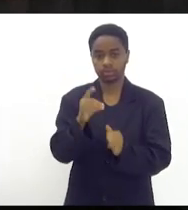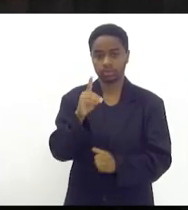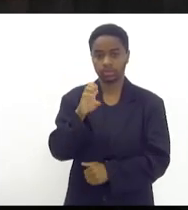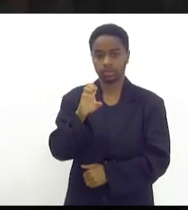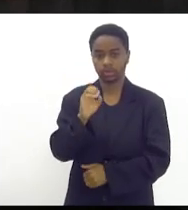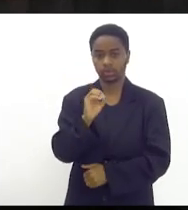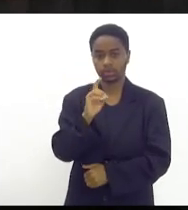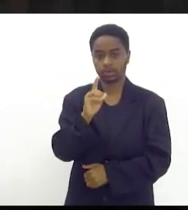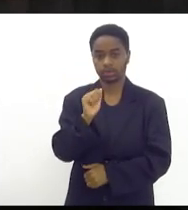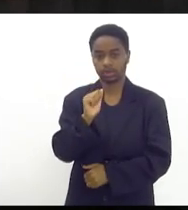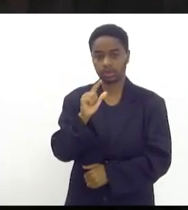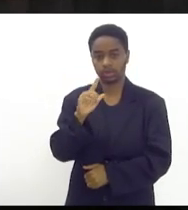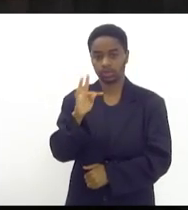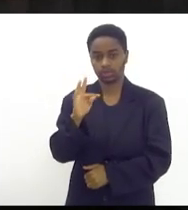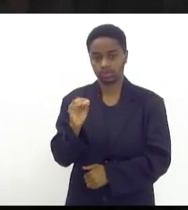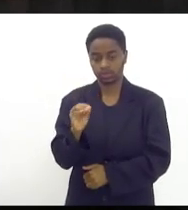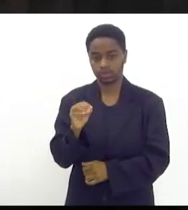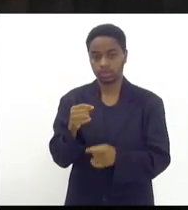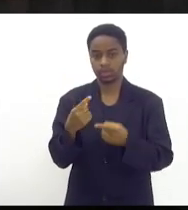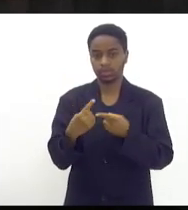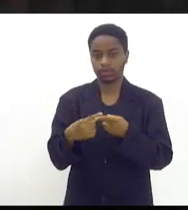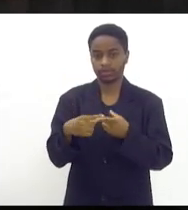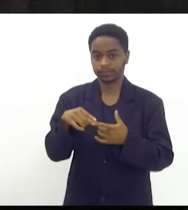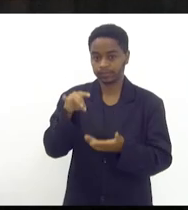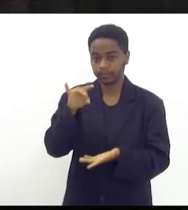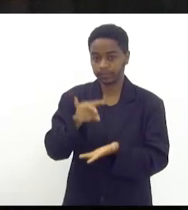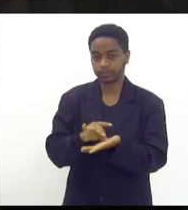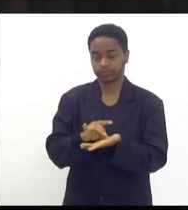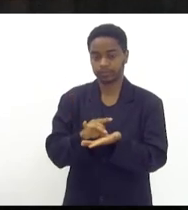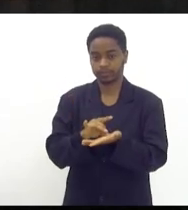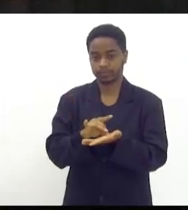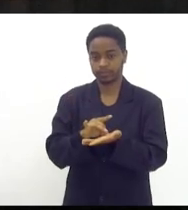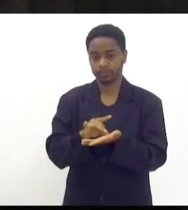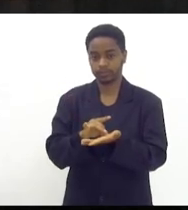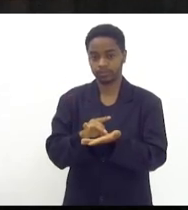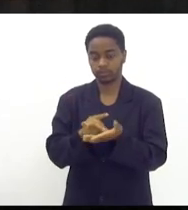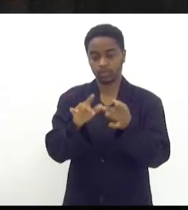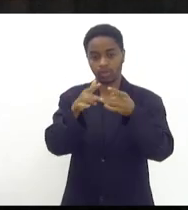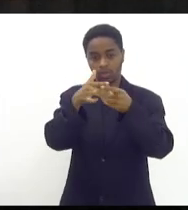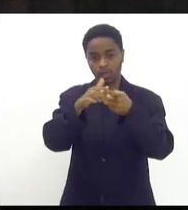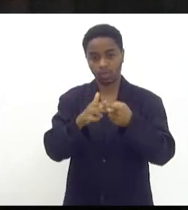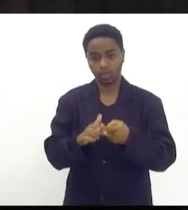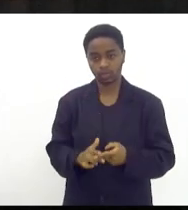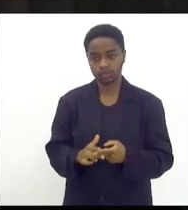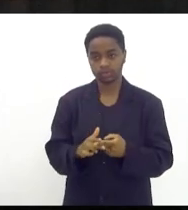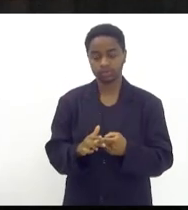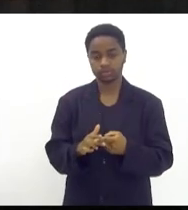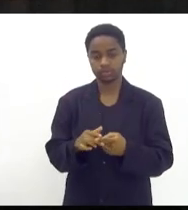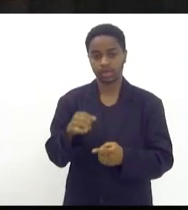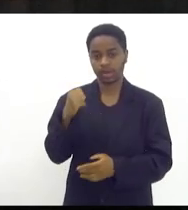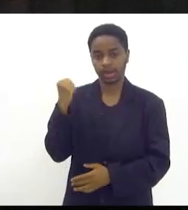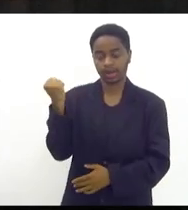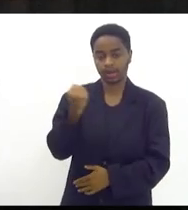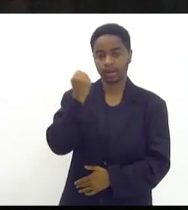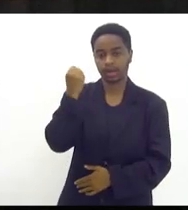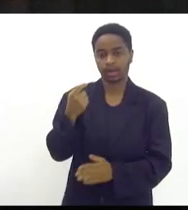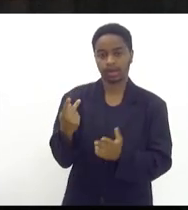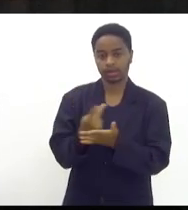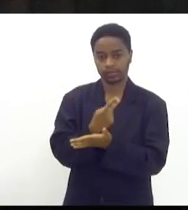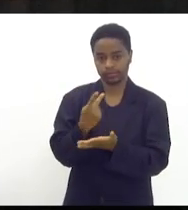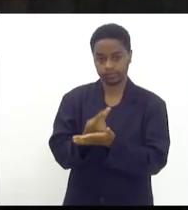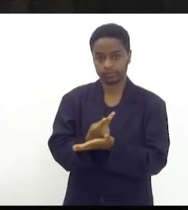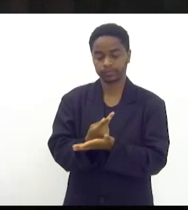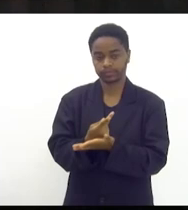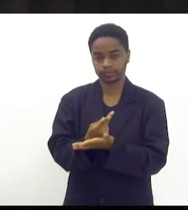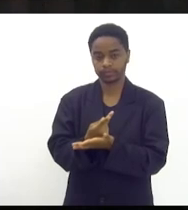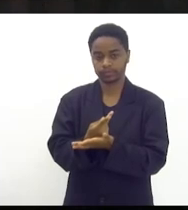Deodalto, que, na verdade, vem corrigir um grave erro